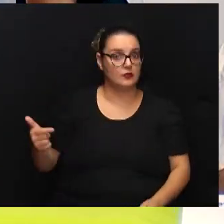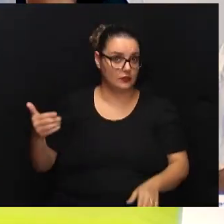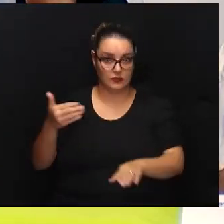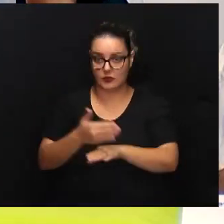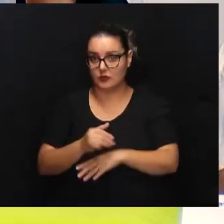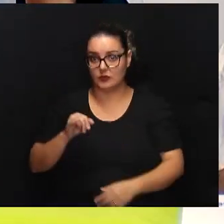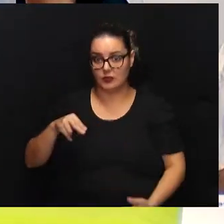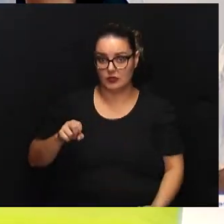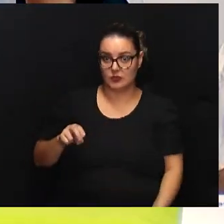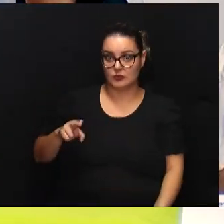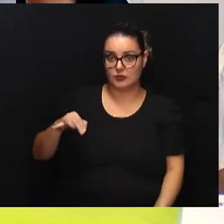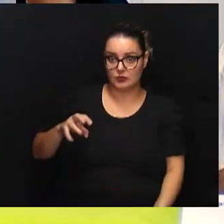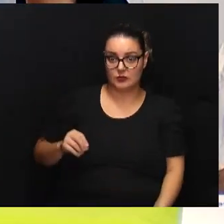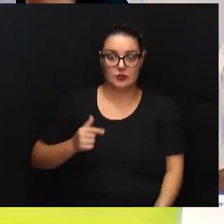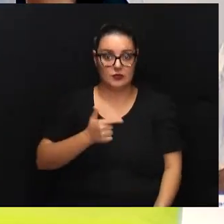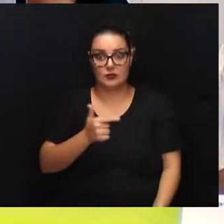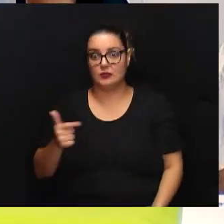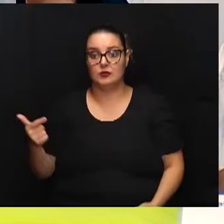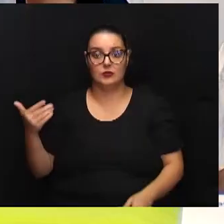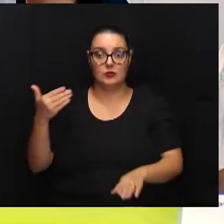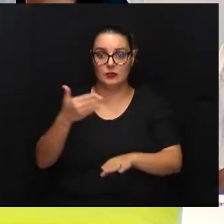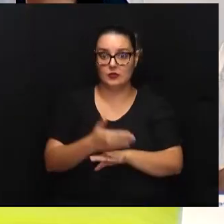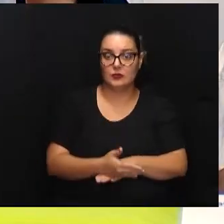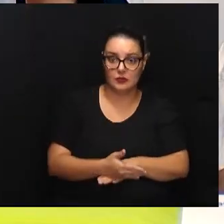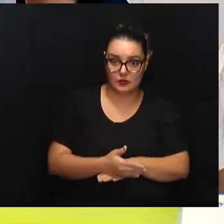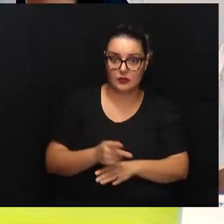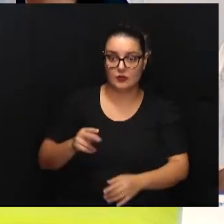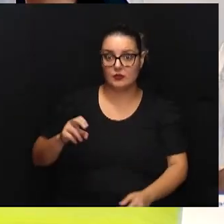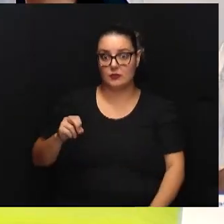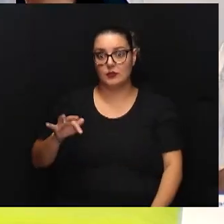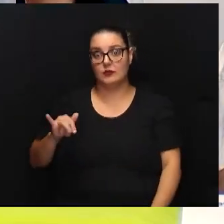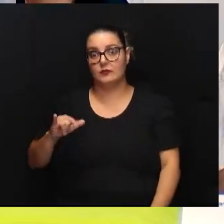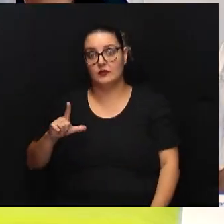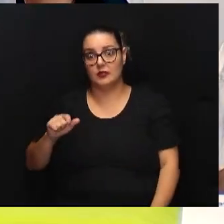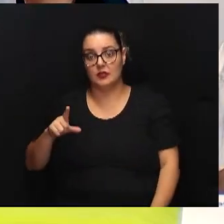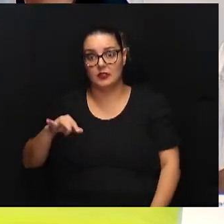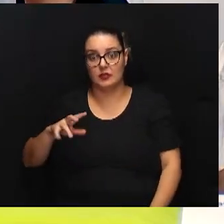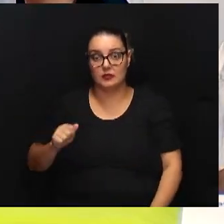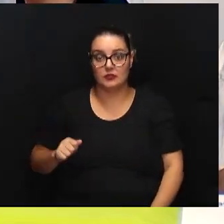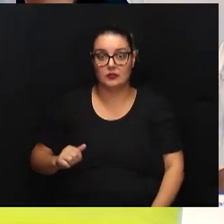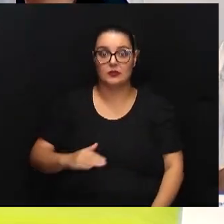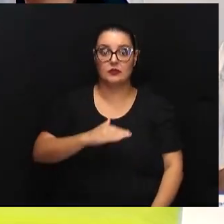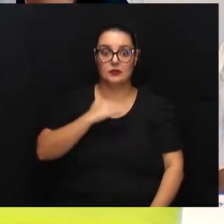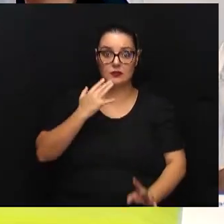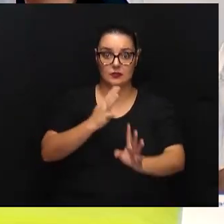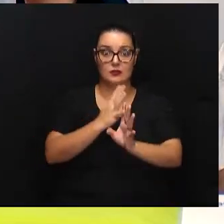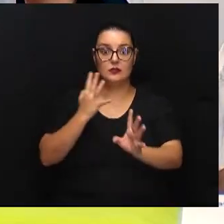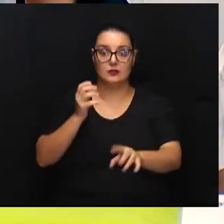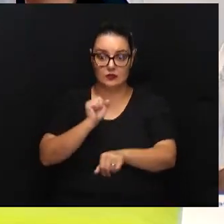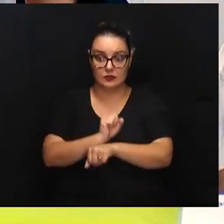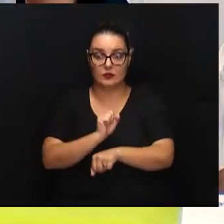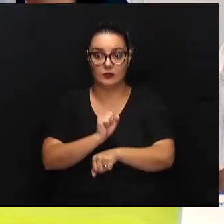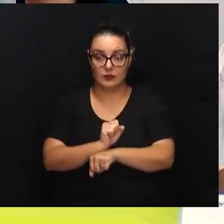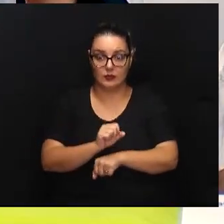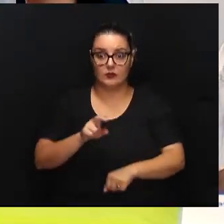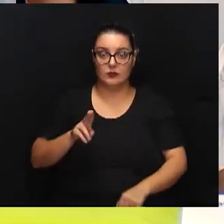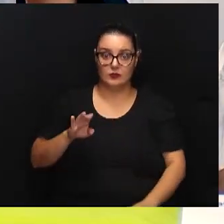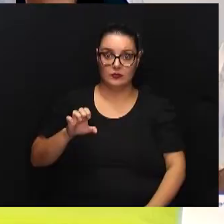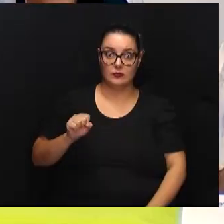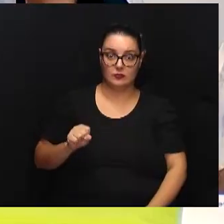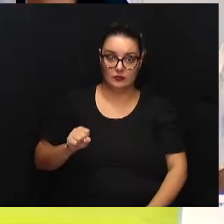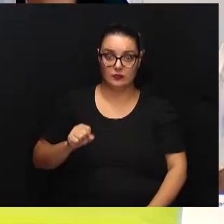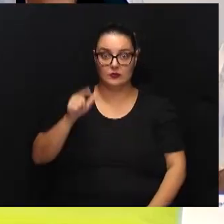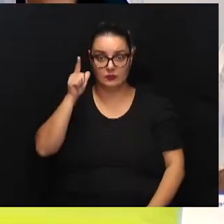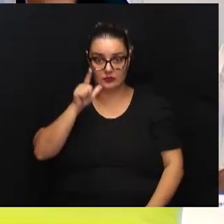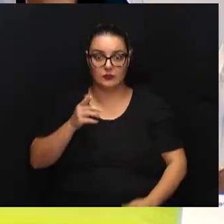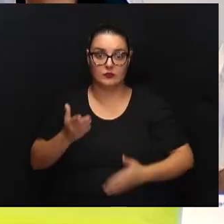acesso às profilaxias e morram na fila de espera de uma UBS para conseguir tratamento com infectologistas,